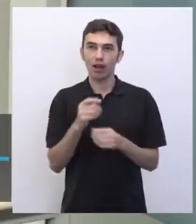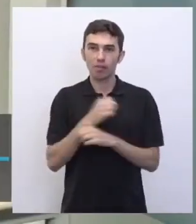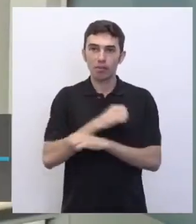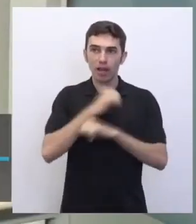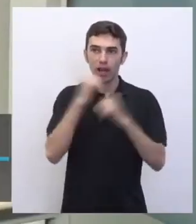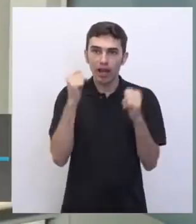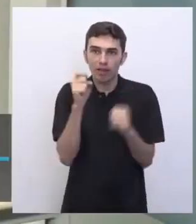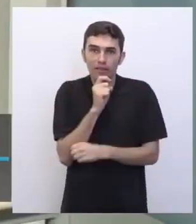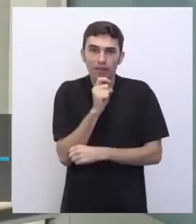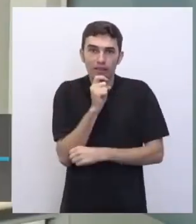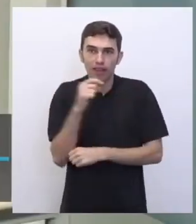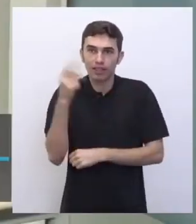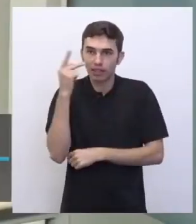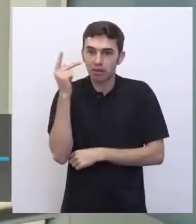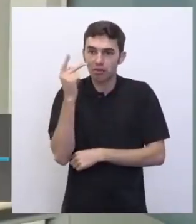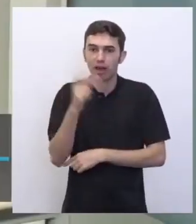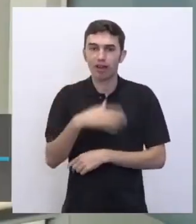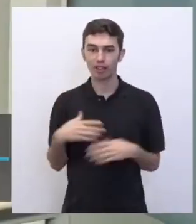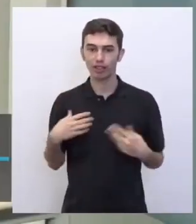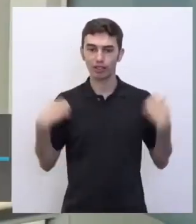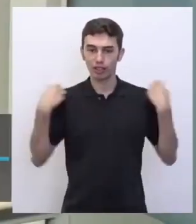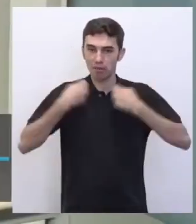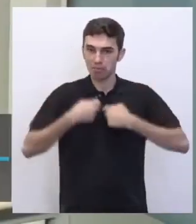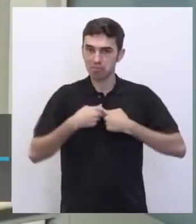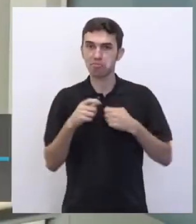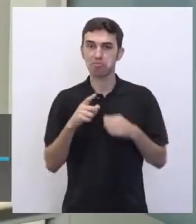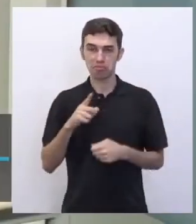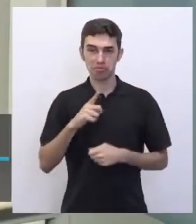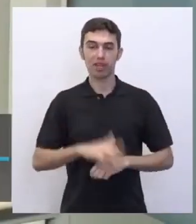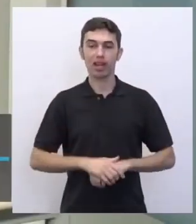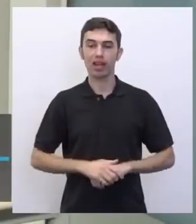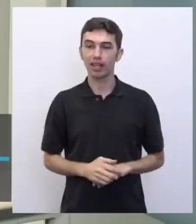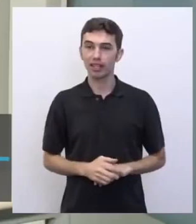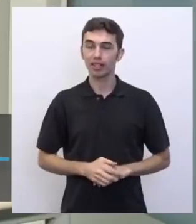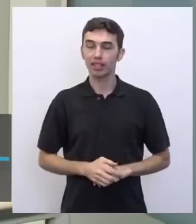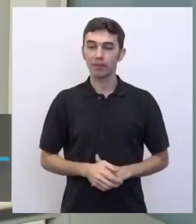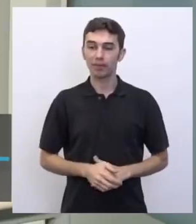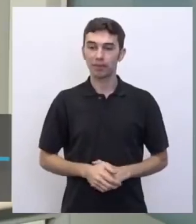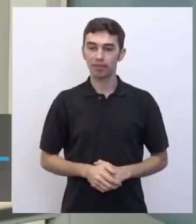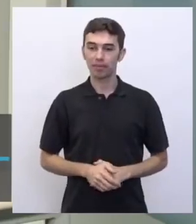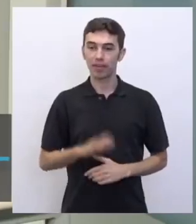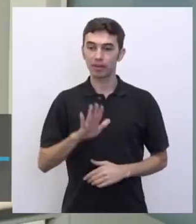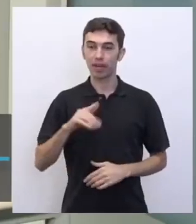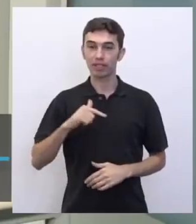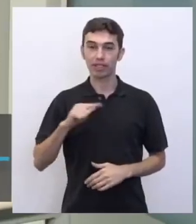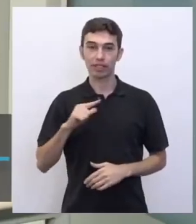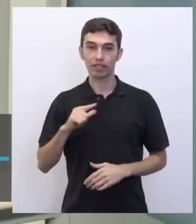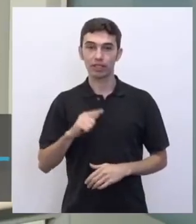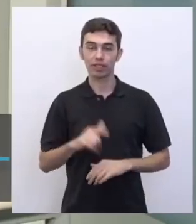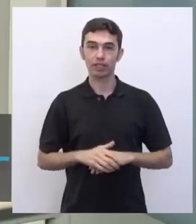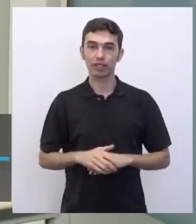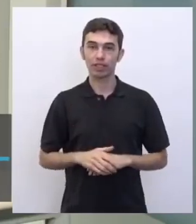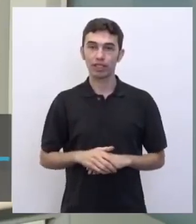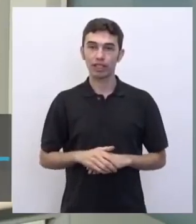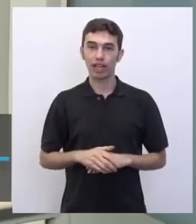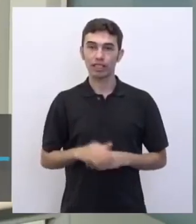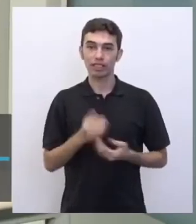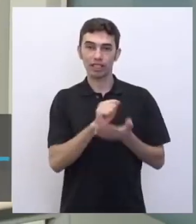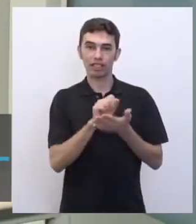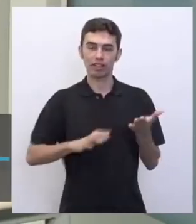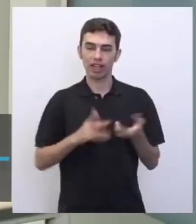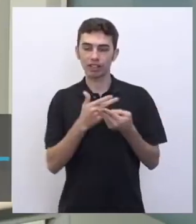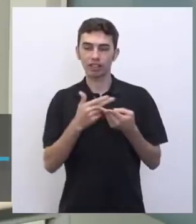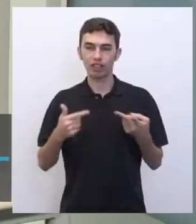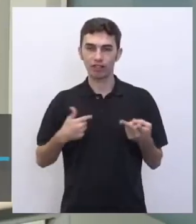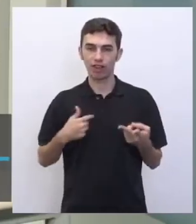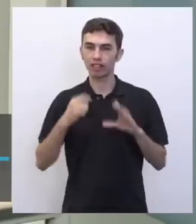São Paulo, né? Vocês podem ver que a gente está bem agasalhadas aqui, mas a gente trouxe muitas